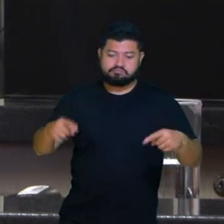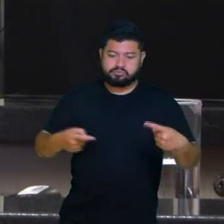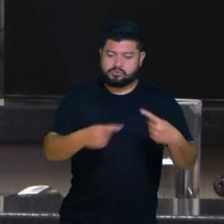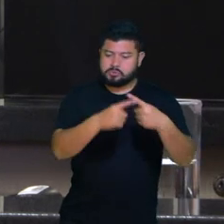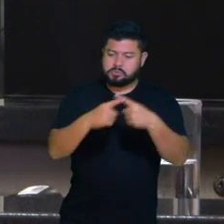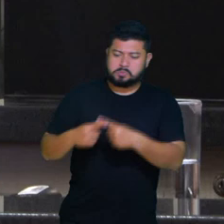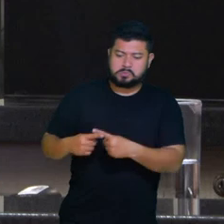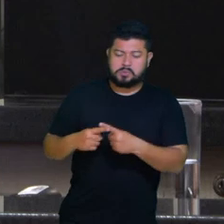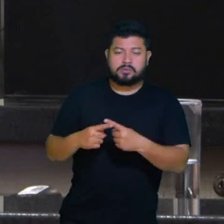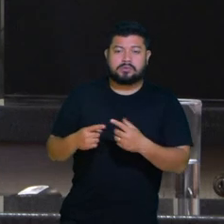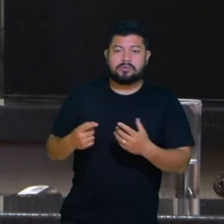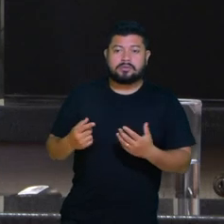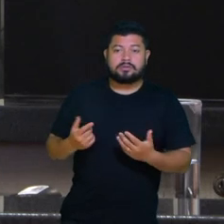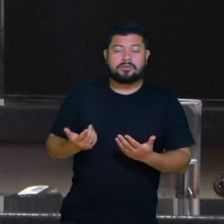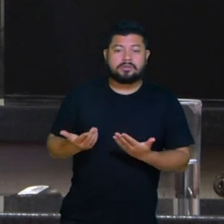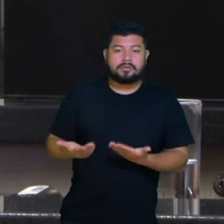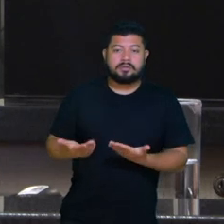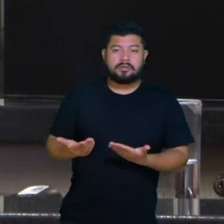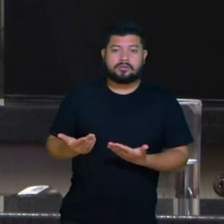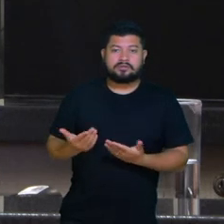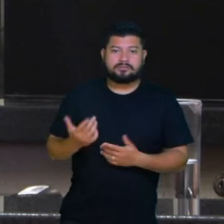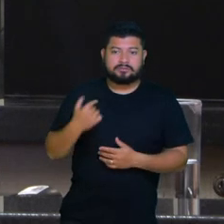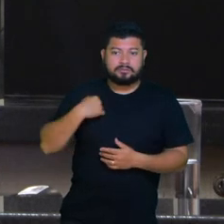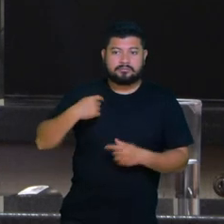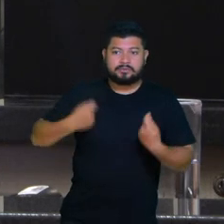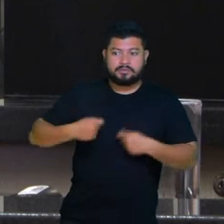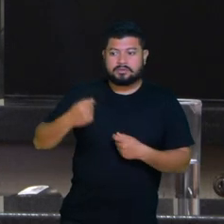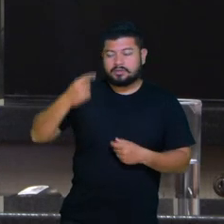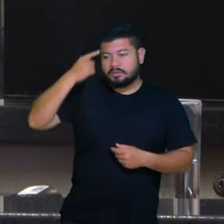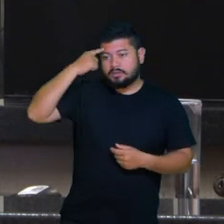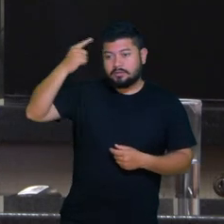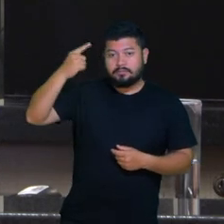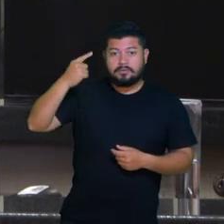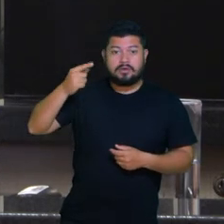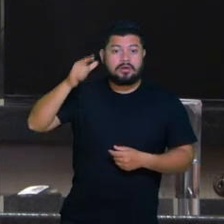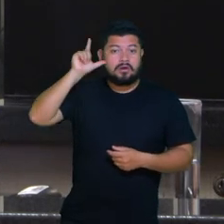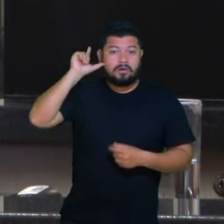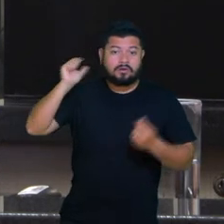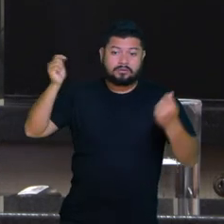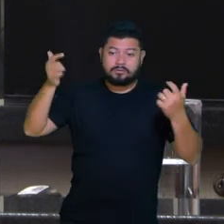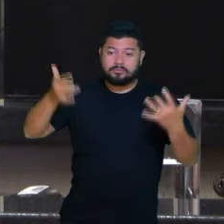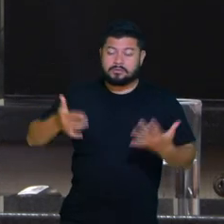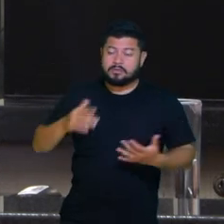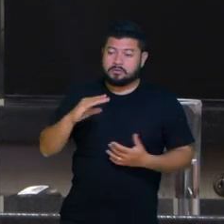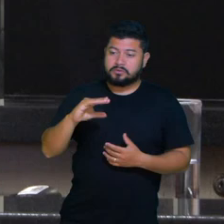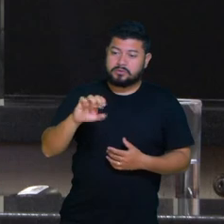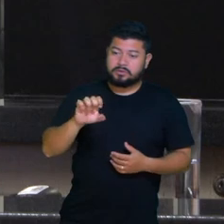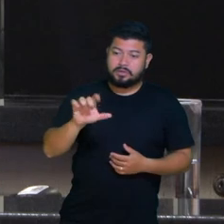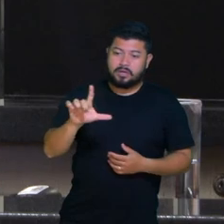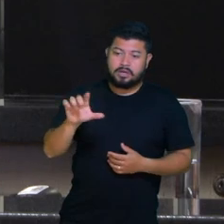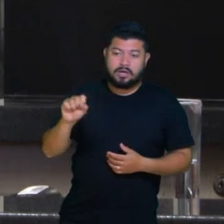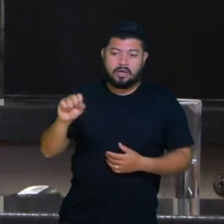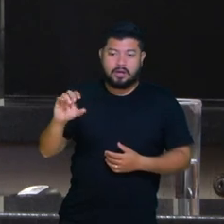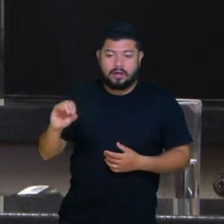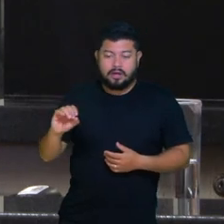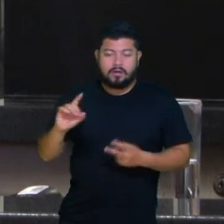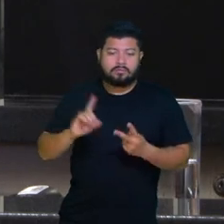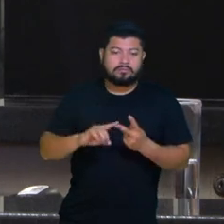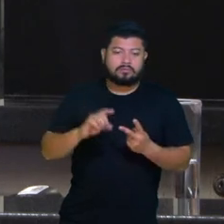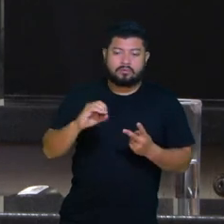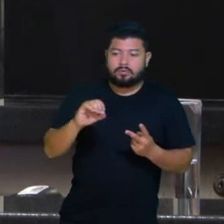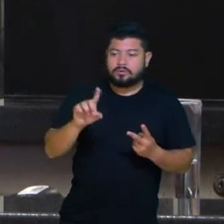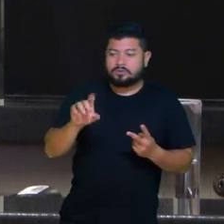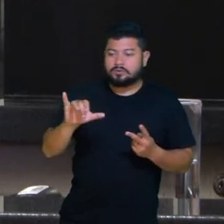do do Dilon ontem né do Celso Carmina né do próprio Juarez né